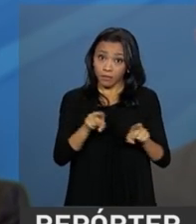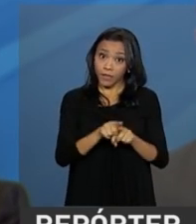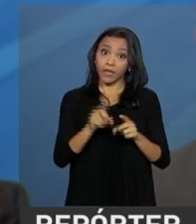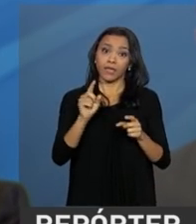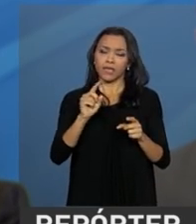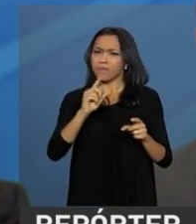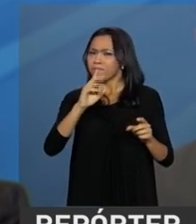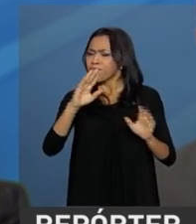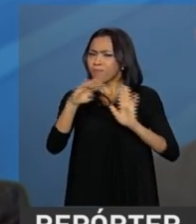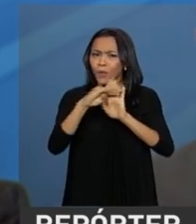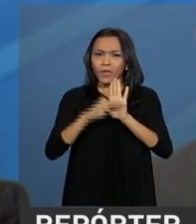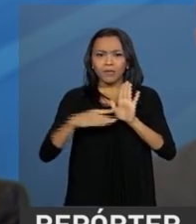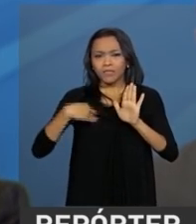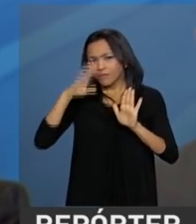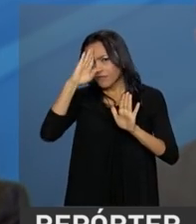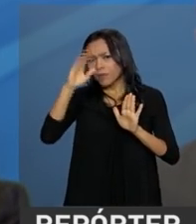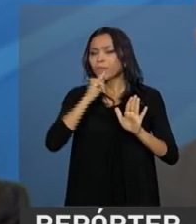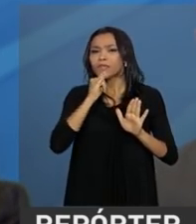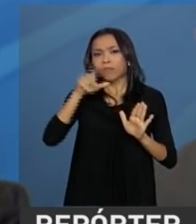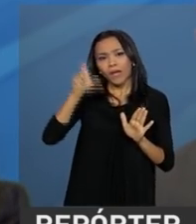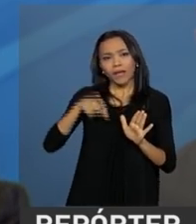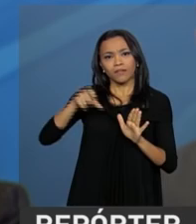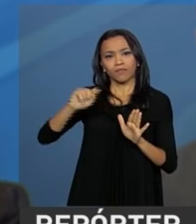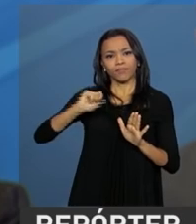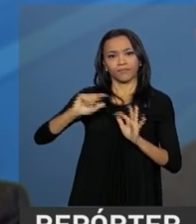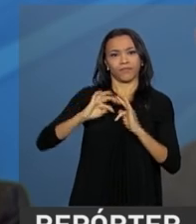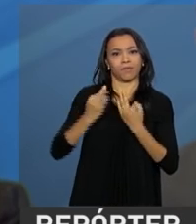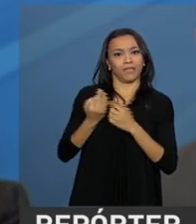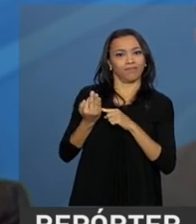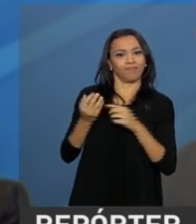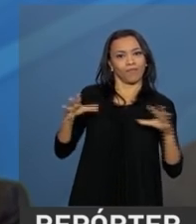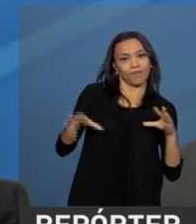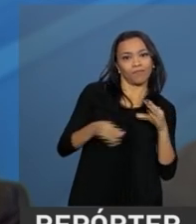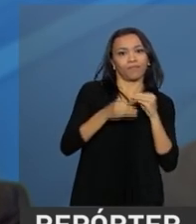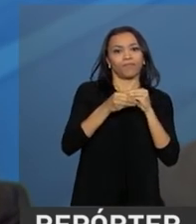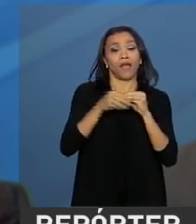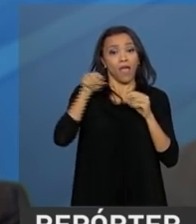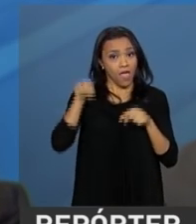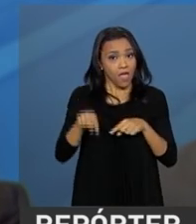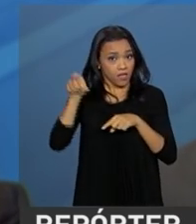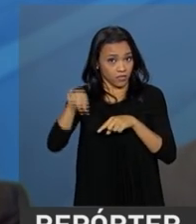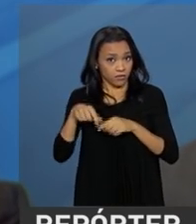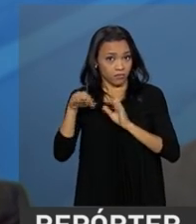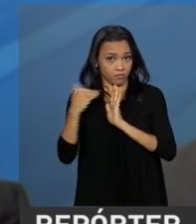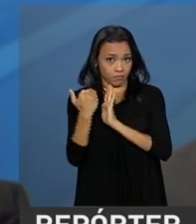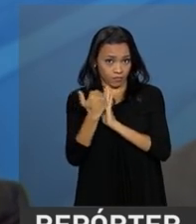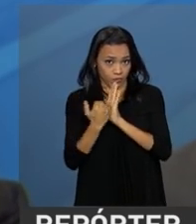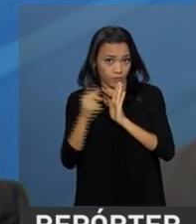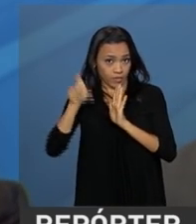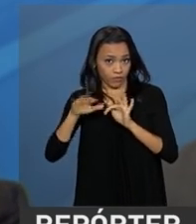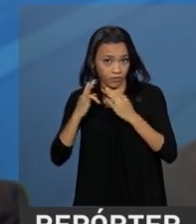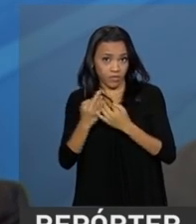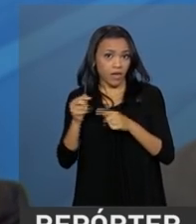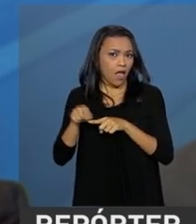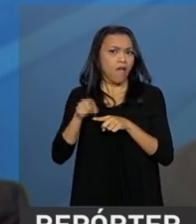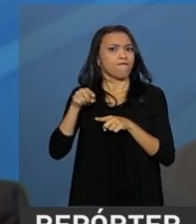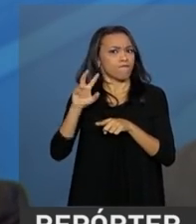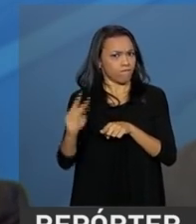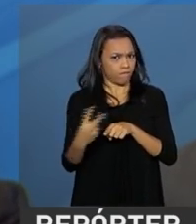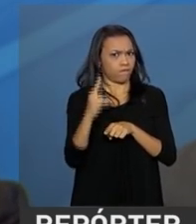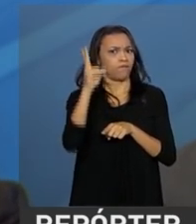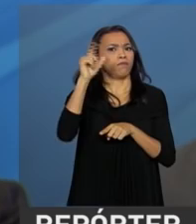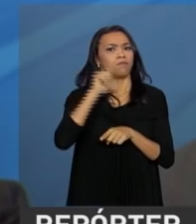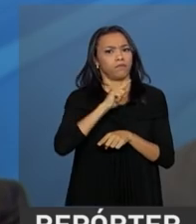programas fundamentais como o programa Bolsa Família. O programa Bolsa Família é um programa que está sendo